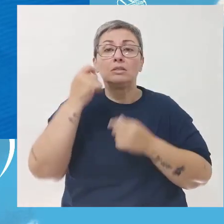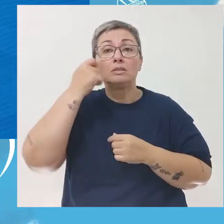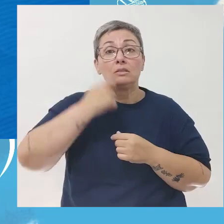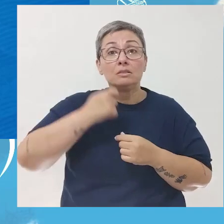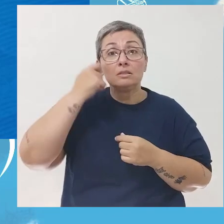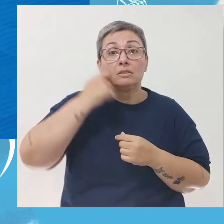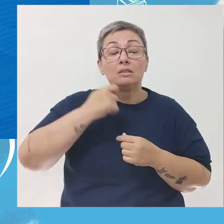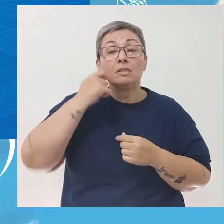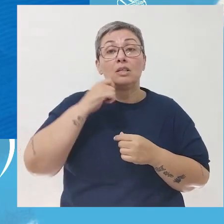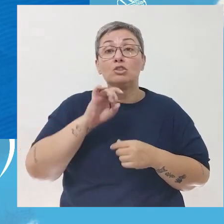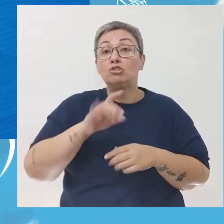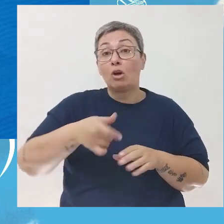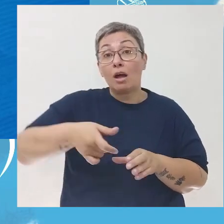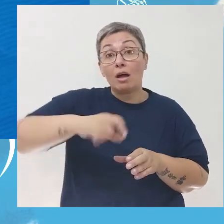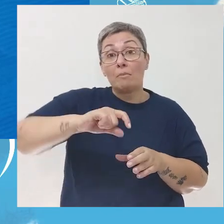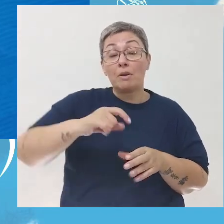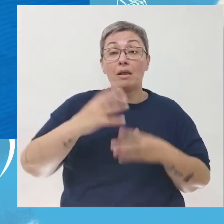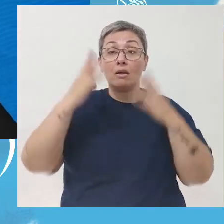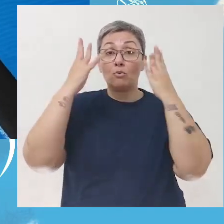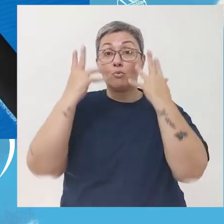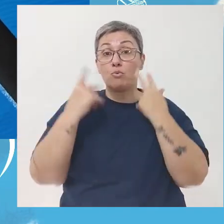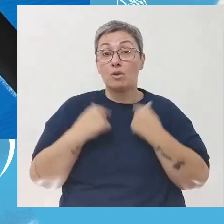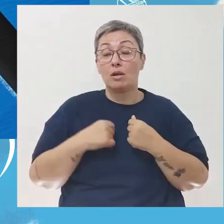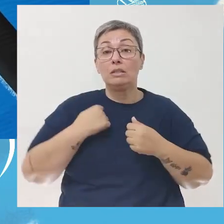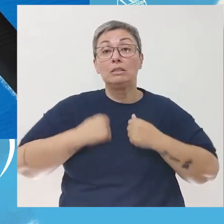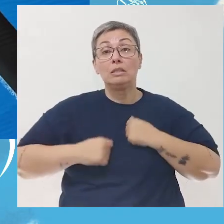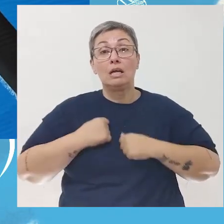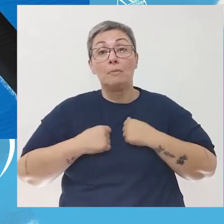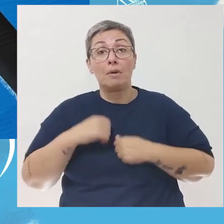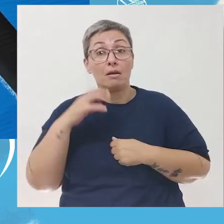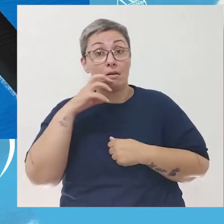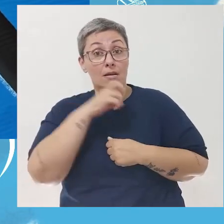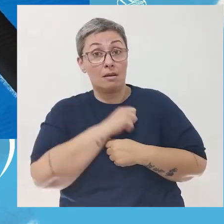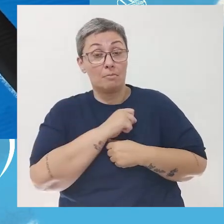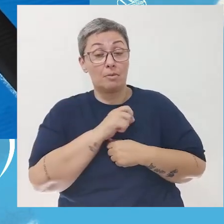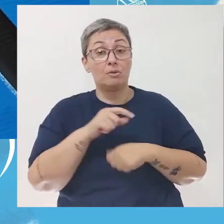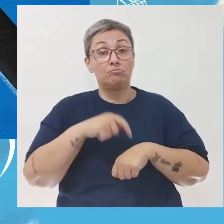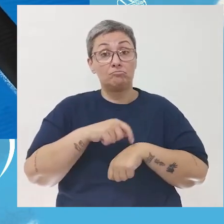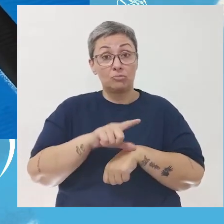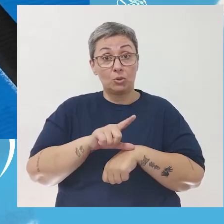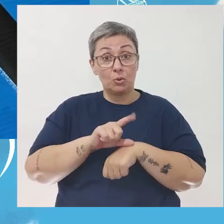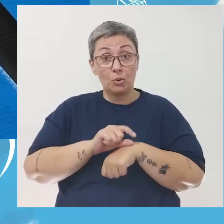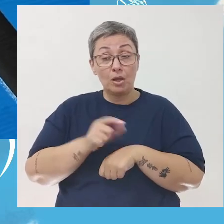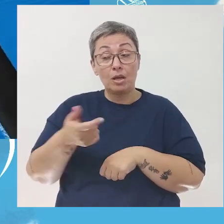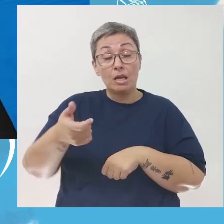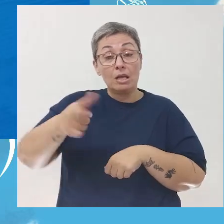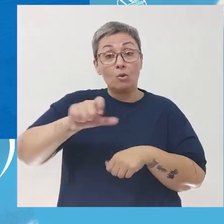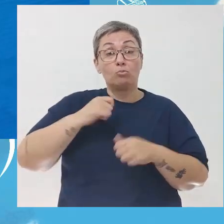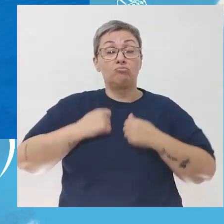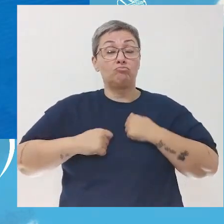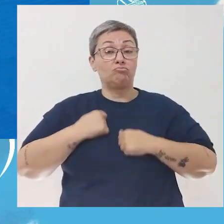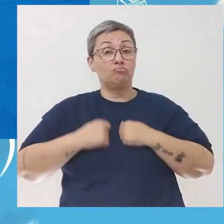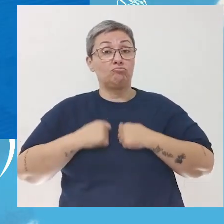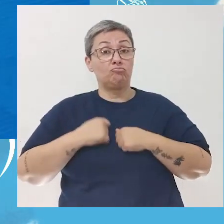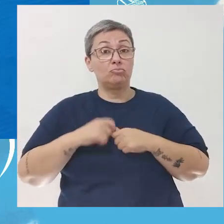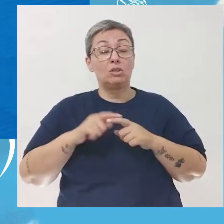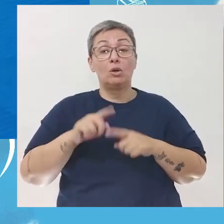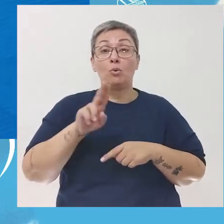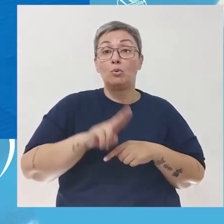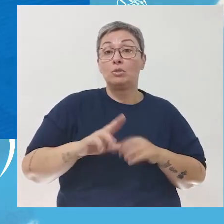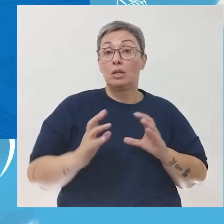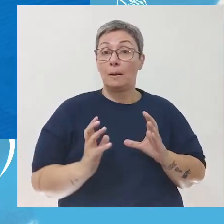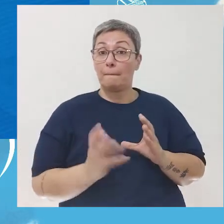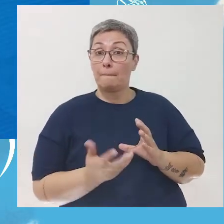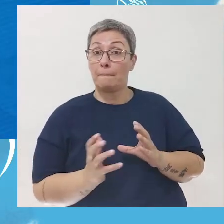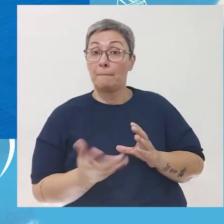a barba e só abrir para enxaguar. Tomar banhos mais rápidos e com o registro fechado enquanto se ensaboa. Usar a